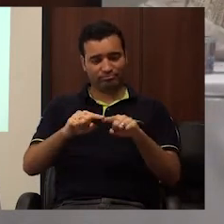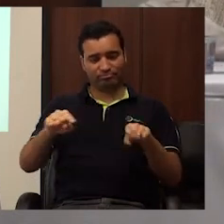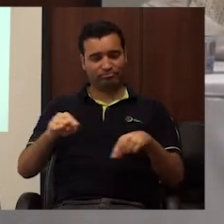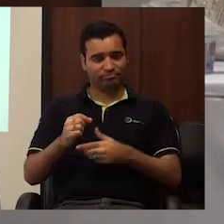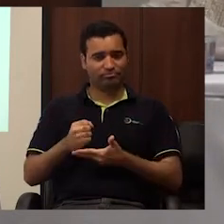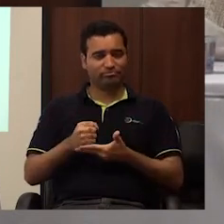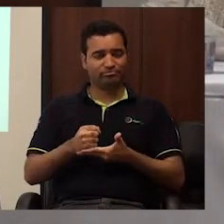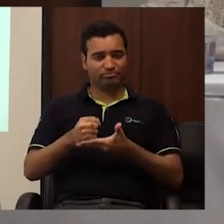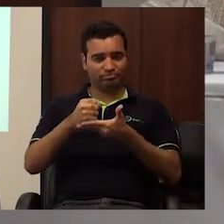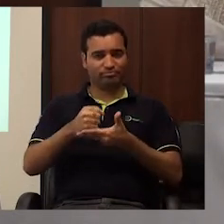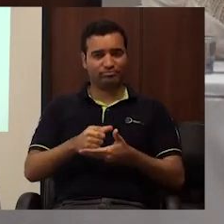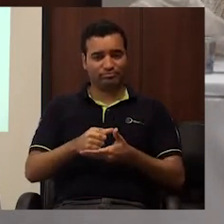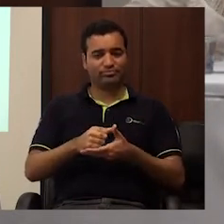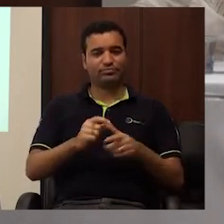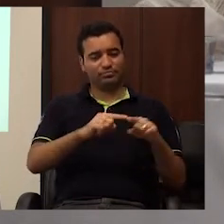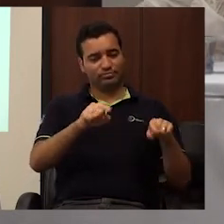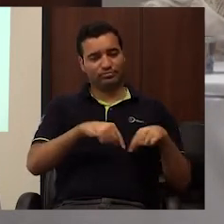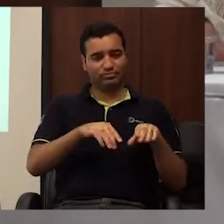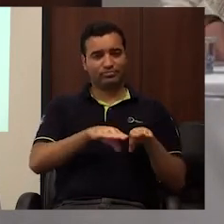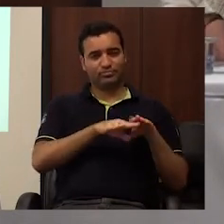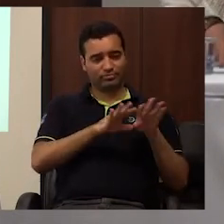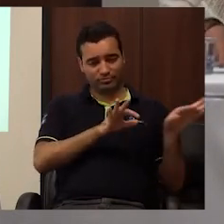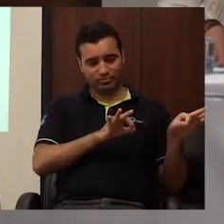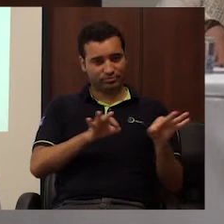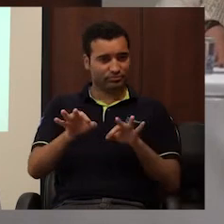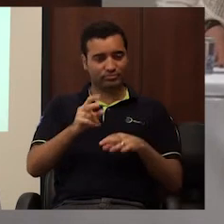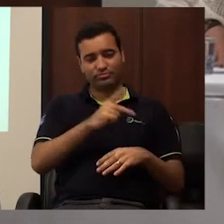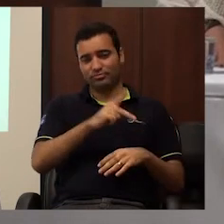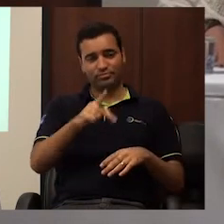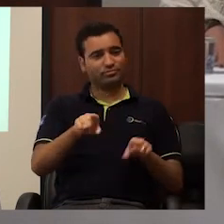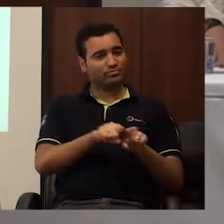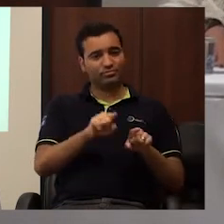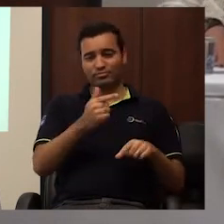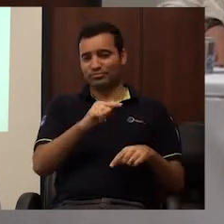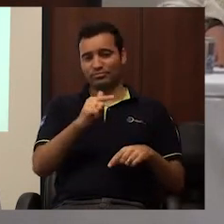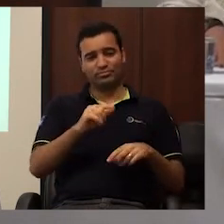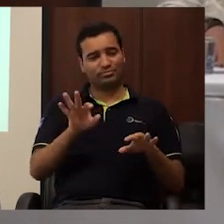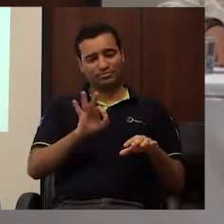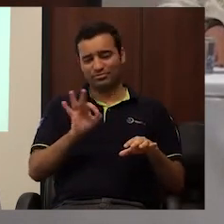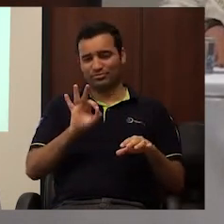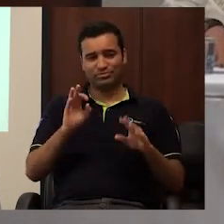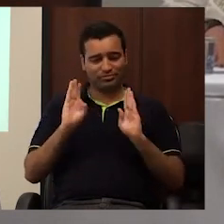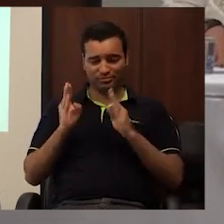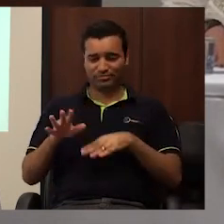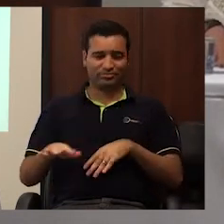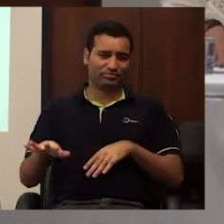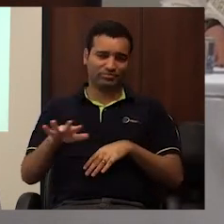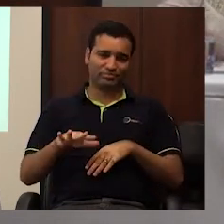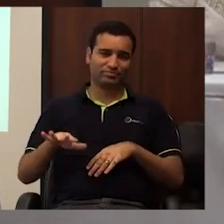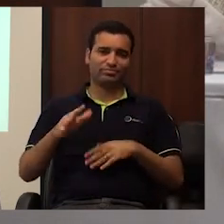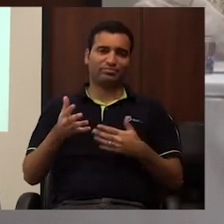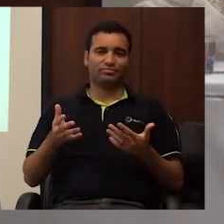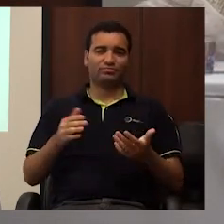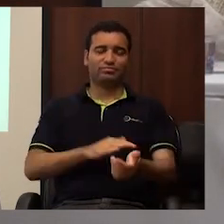as salas de aula regular, com professores que também não têm nenhuma familiaridade com as questões